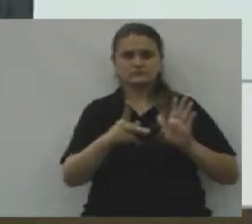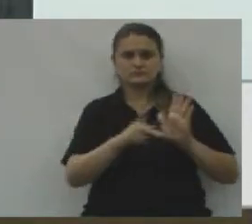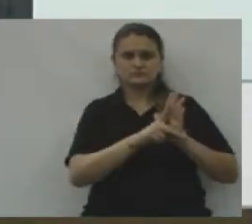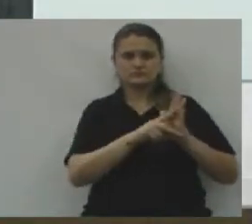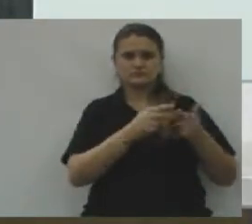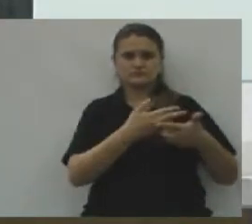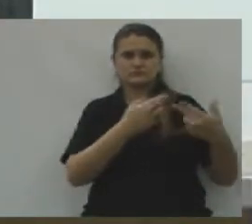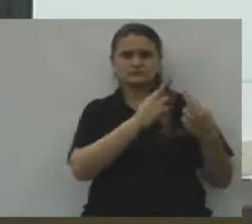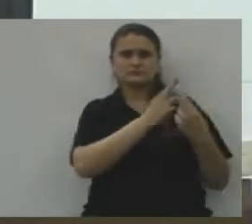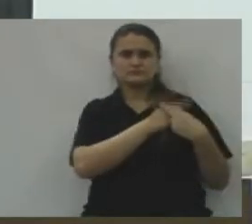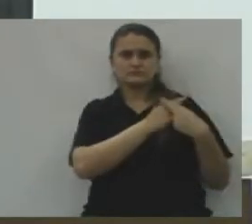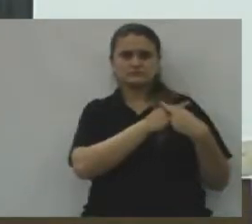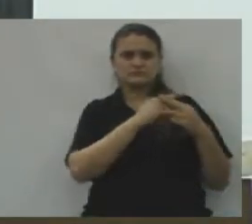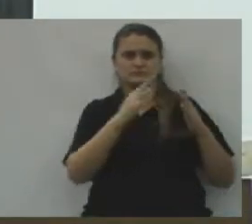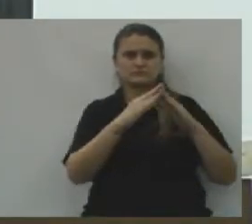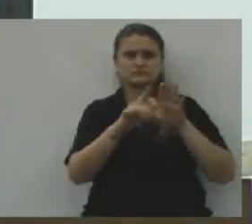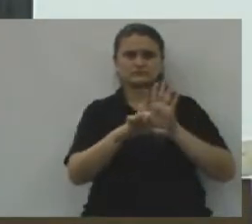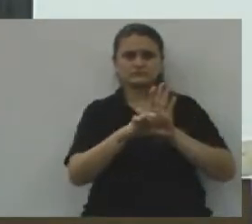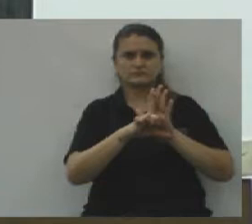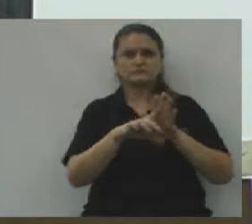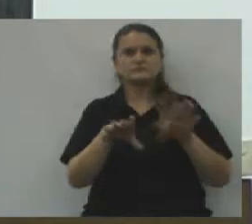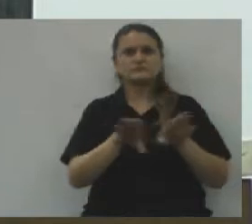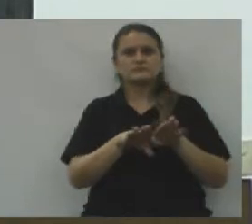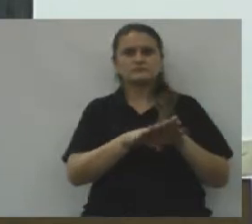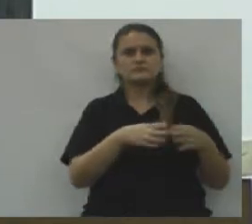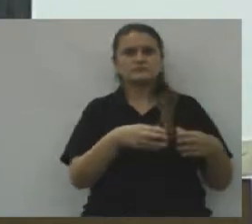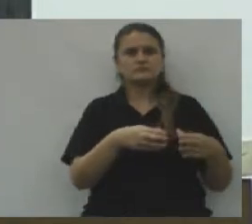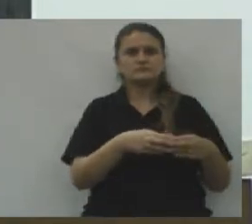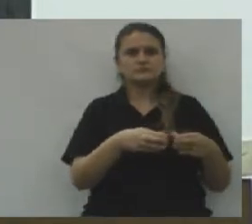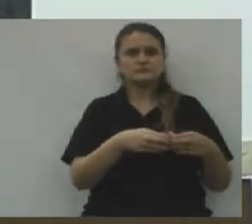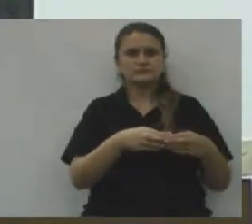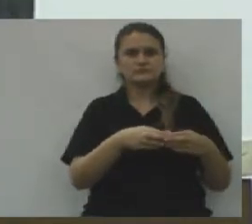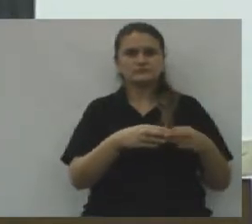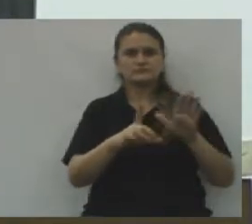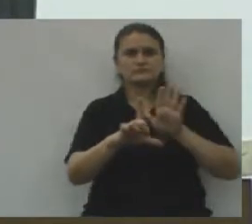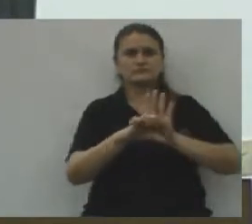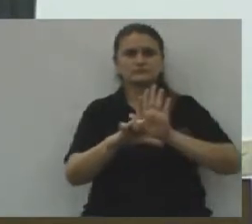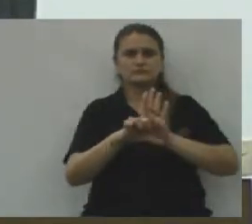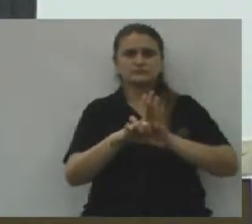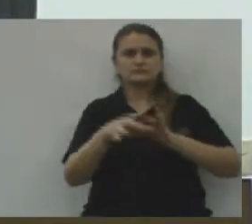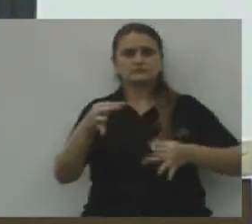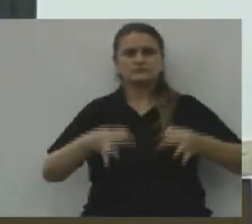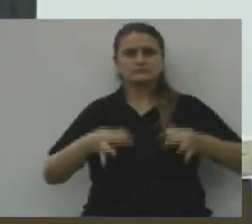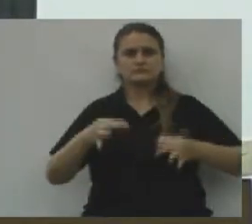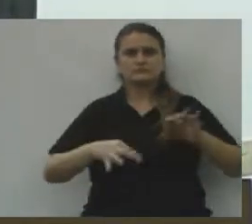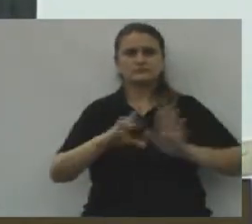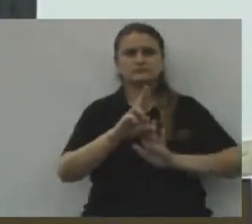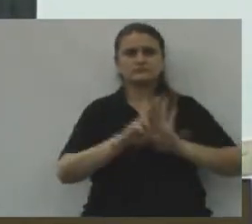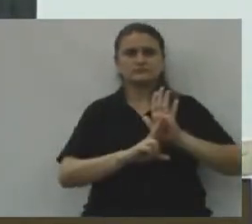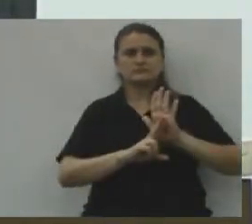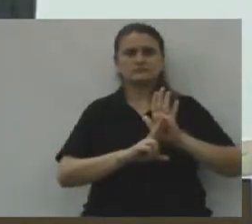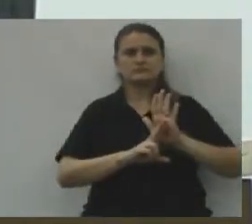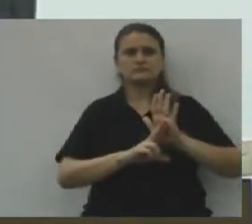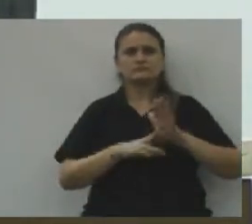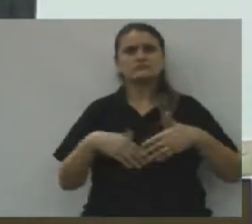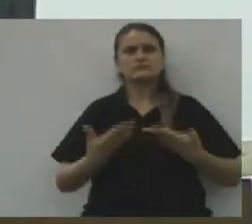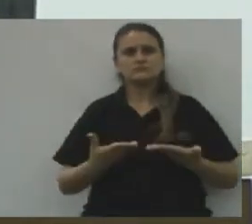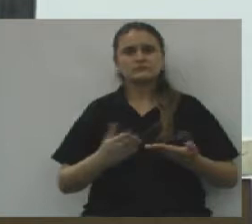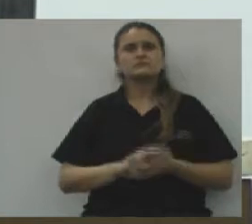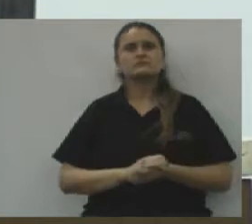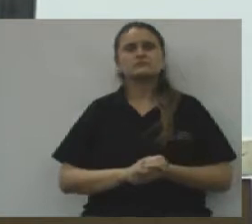Patrimônio, com aquiescência também da Comissão de Legislação, Justiça e Redação Final.